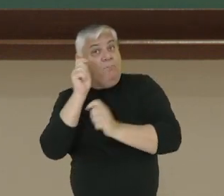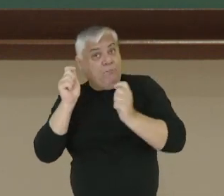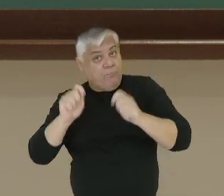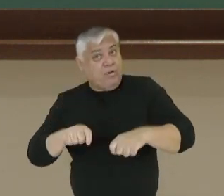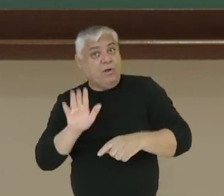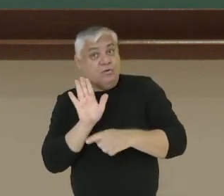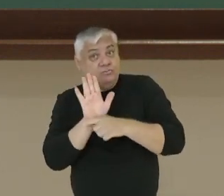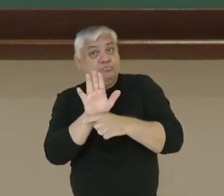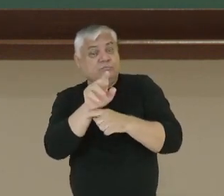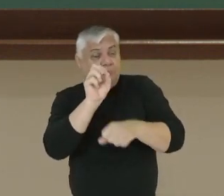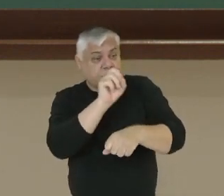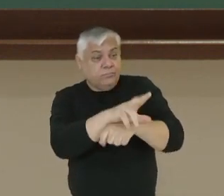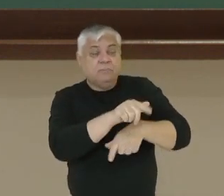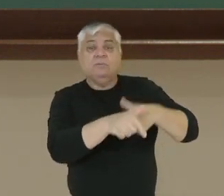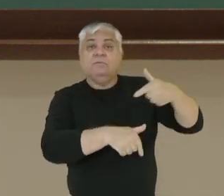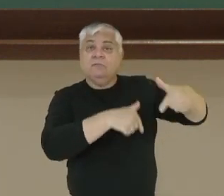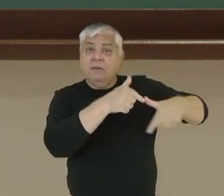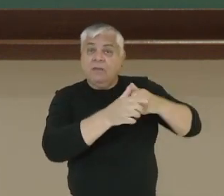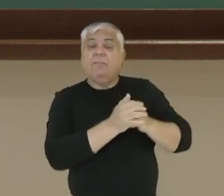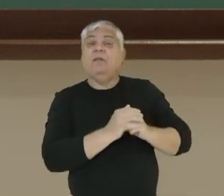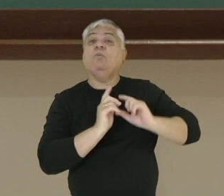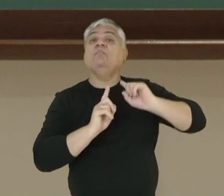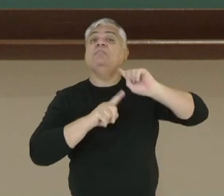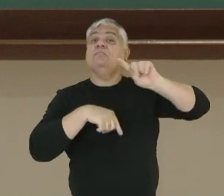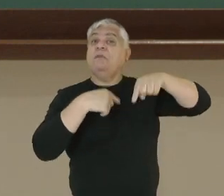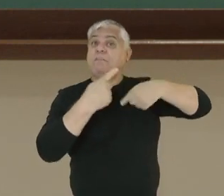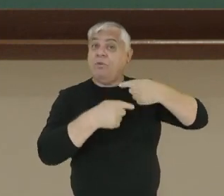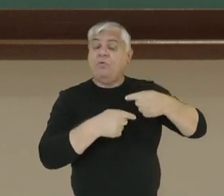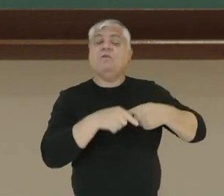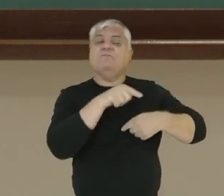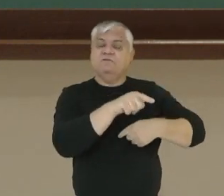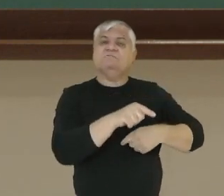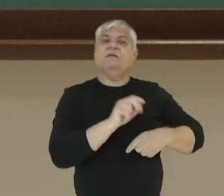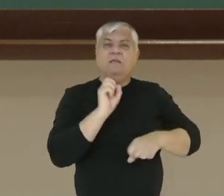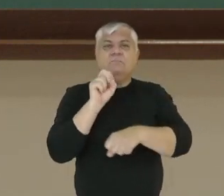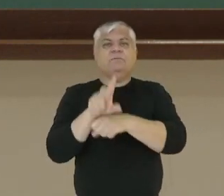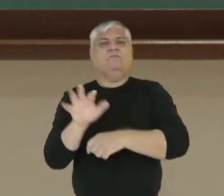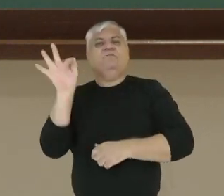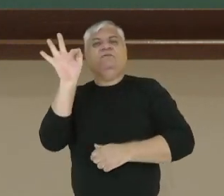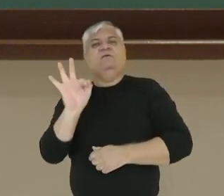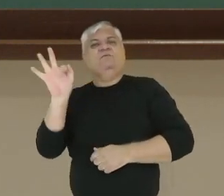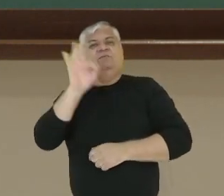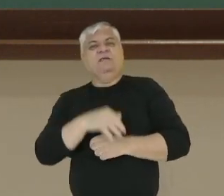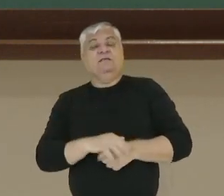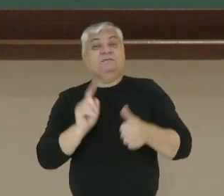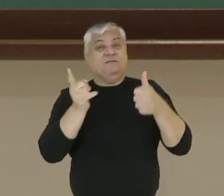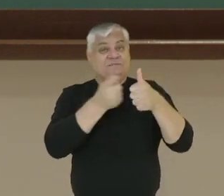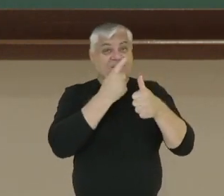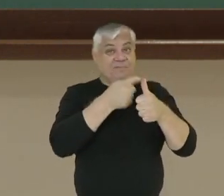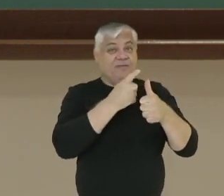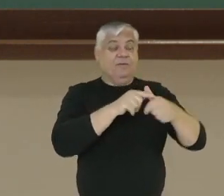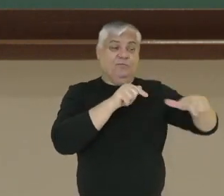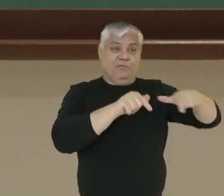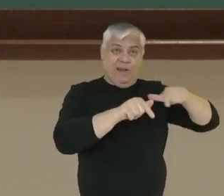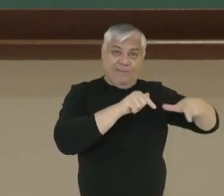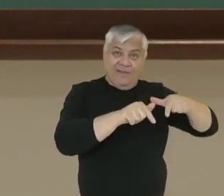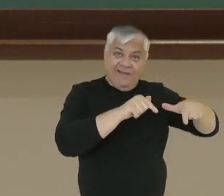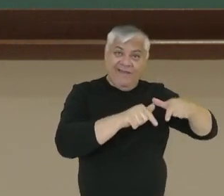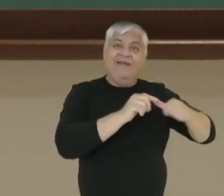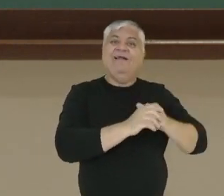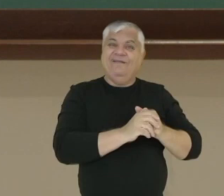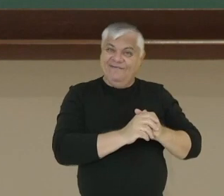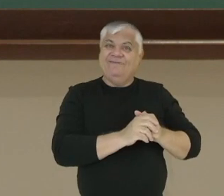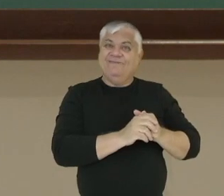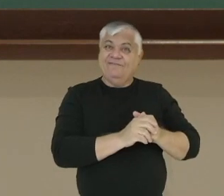um emprego e esse emprego depois você consegue fazer uma faculdade que era aí uma outra profissão que você